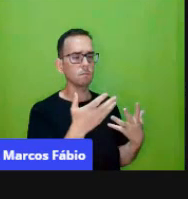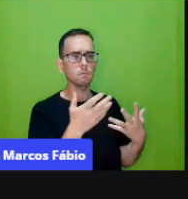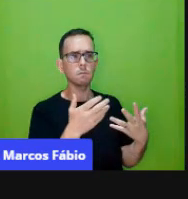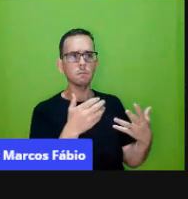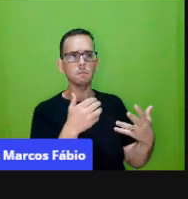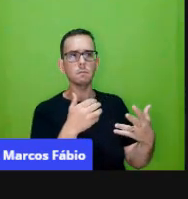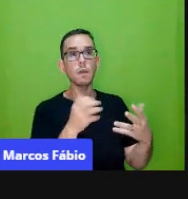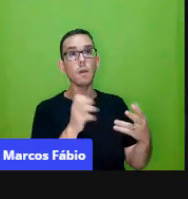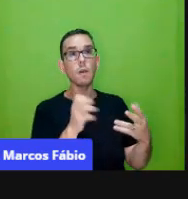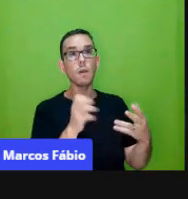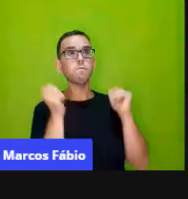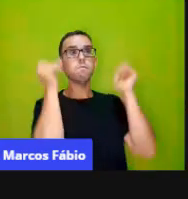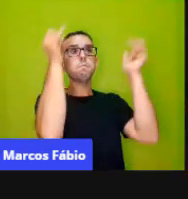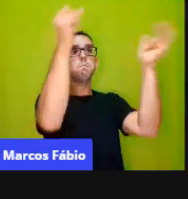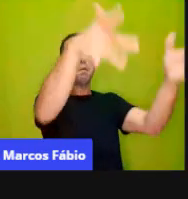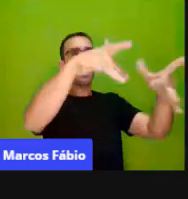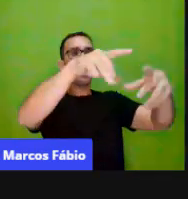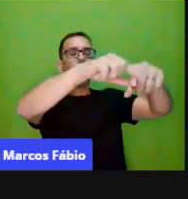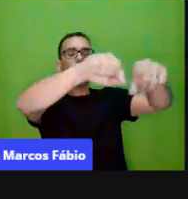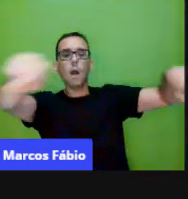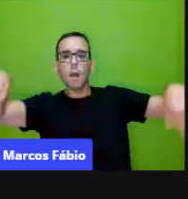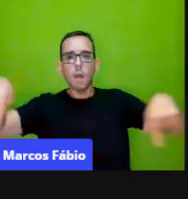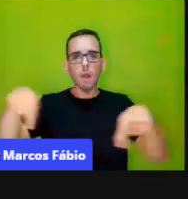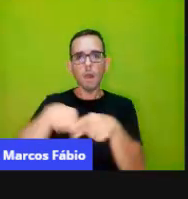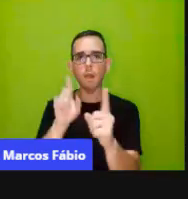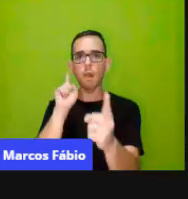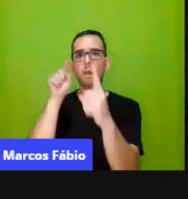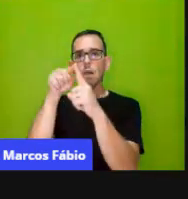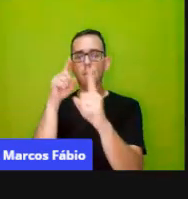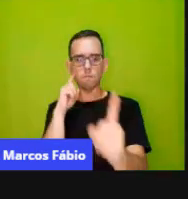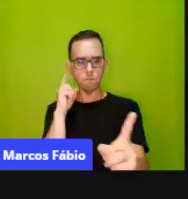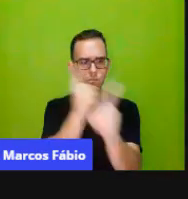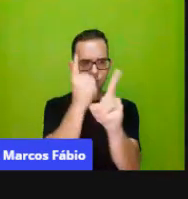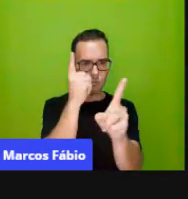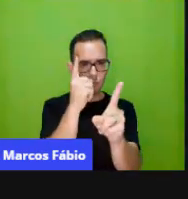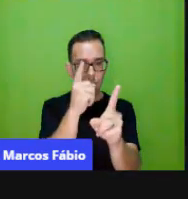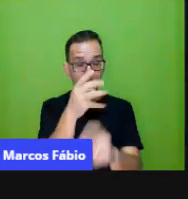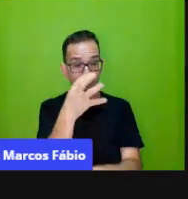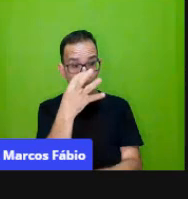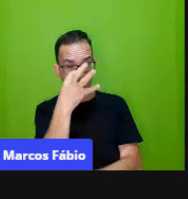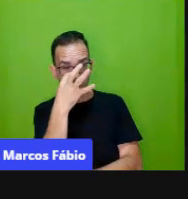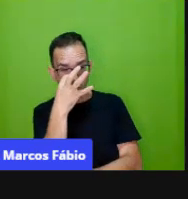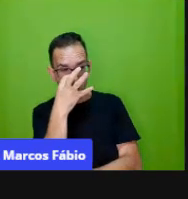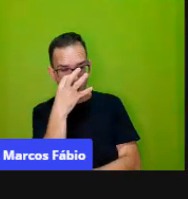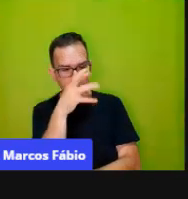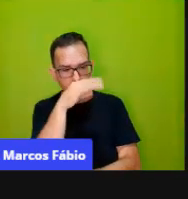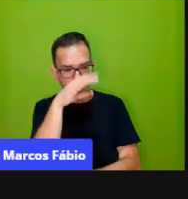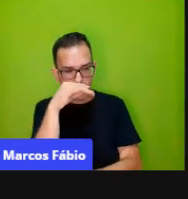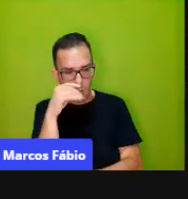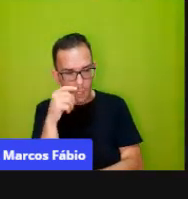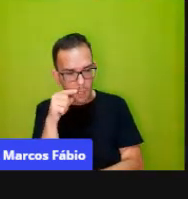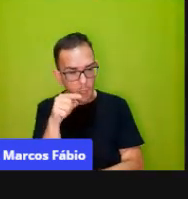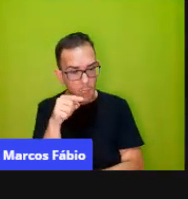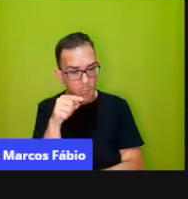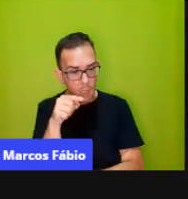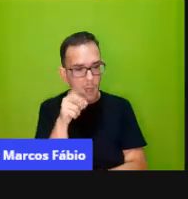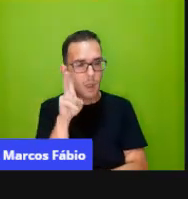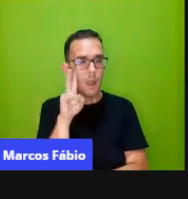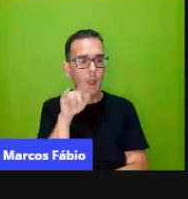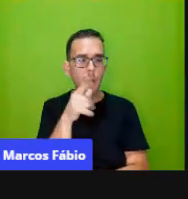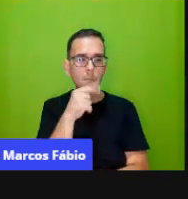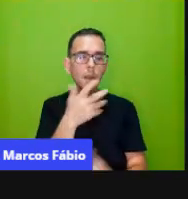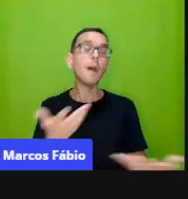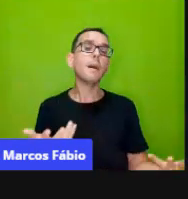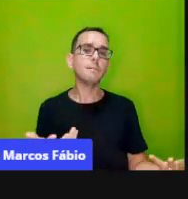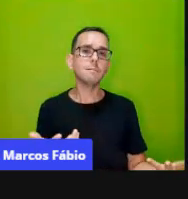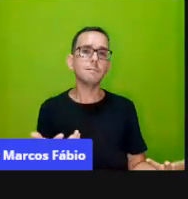no quintal, onde o animal passar, ele vê a água e lembra de tomar. E o